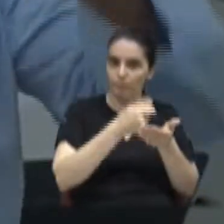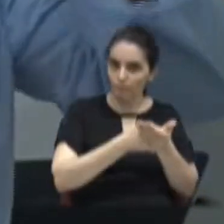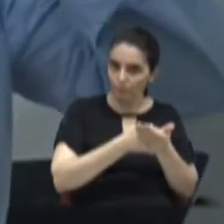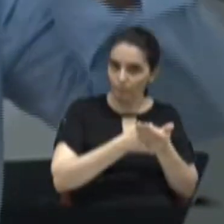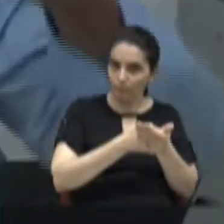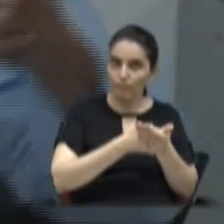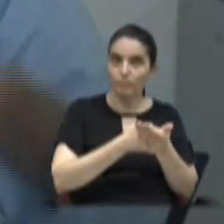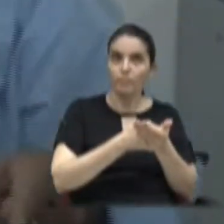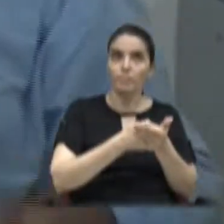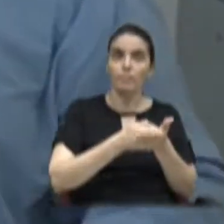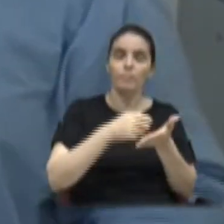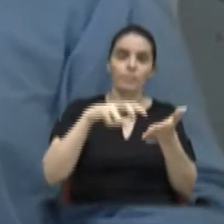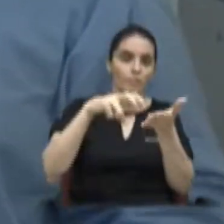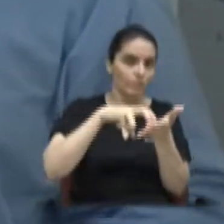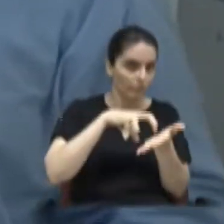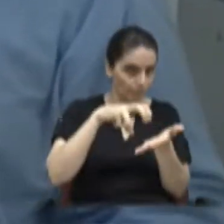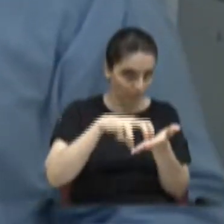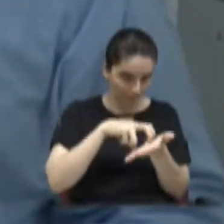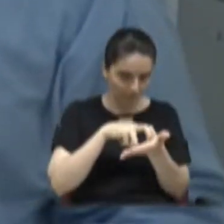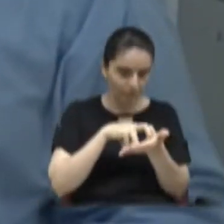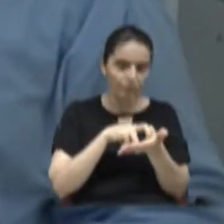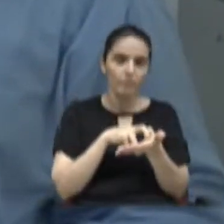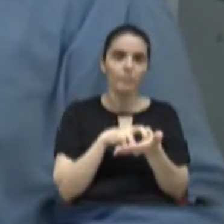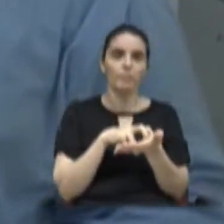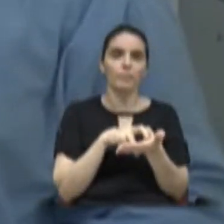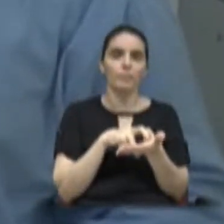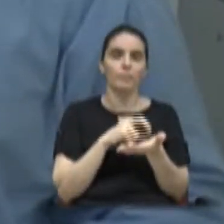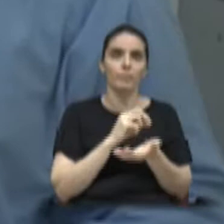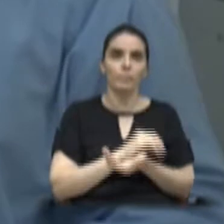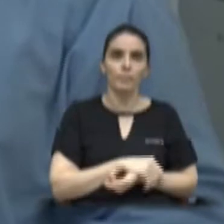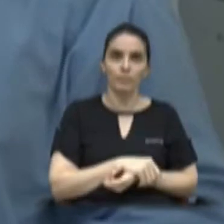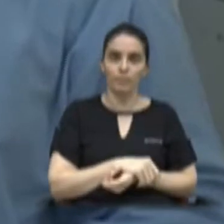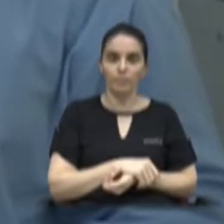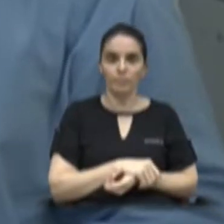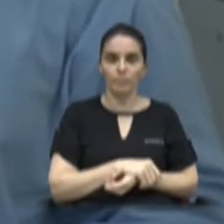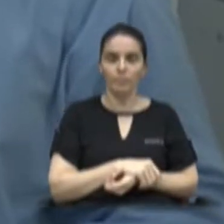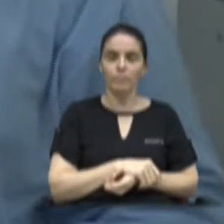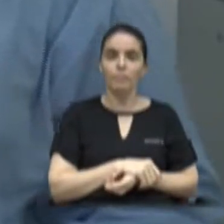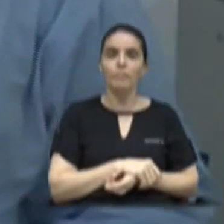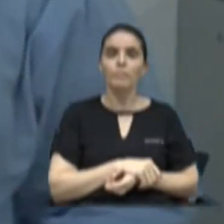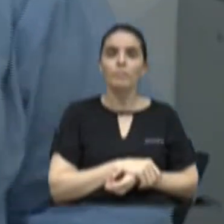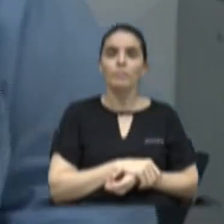Agora eu quero que vocês entendam, senhores vereadores, o porquê que a Ares veio aqui.